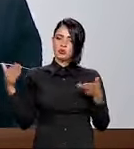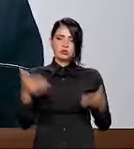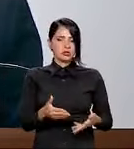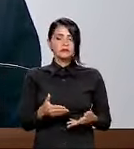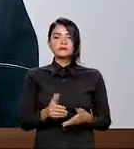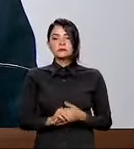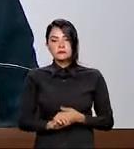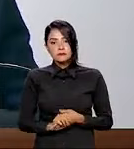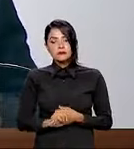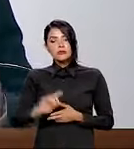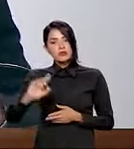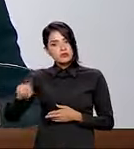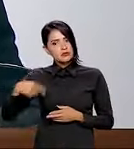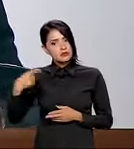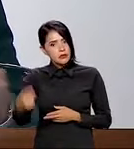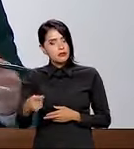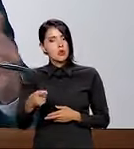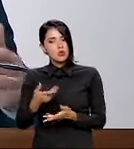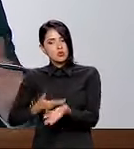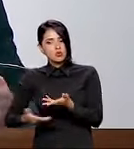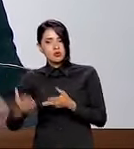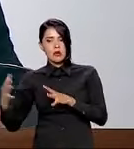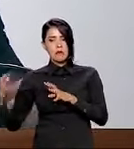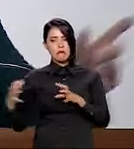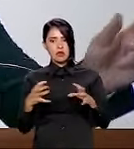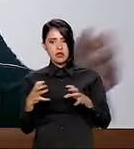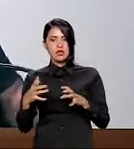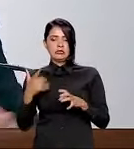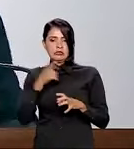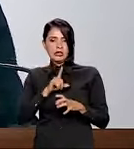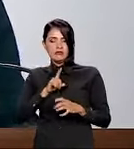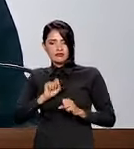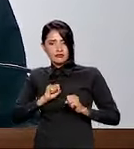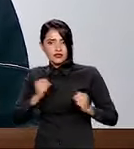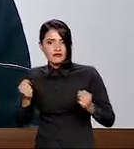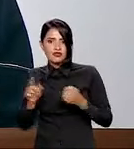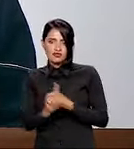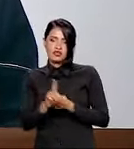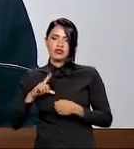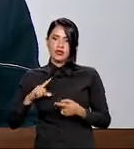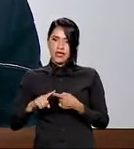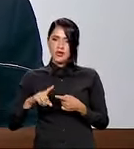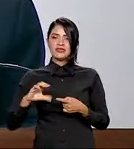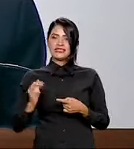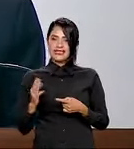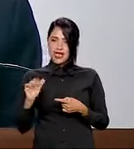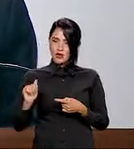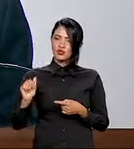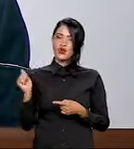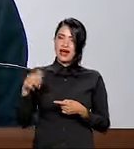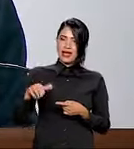depois disso, eu me envolvi com as brigas da Venezuela, pelo menos eu e o Celso Amorim, porque